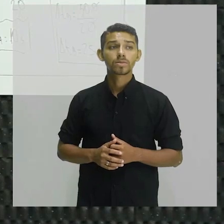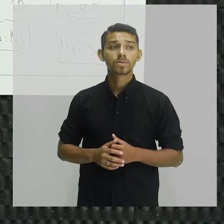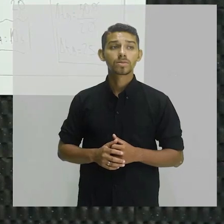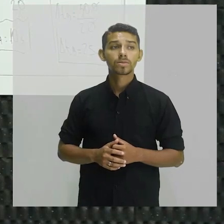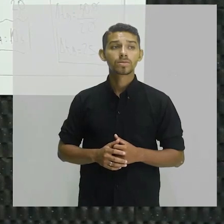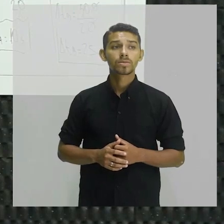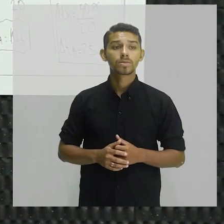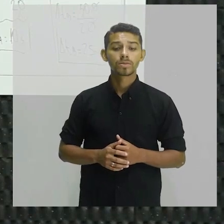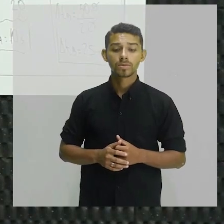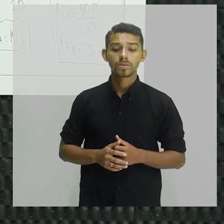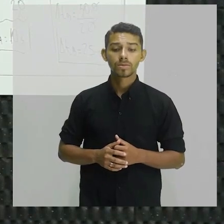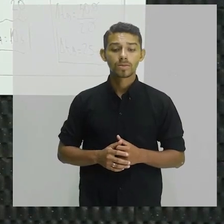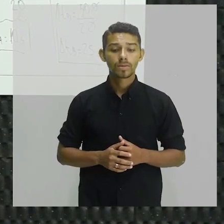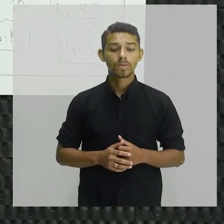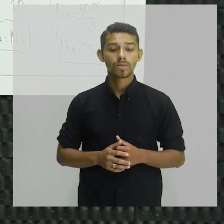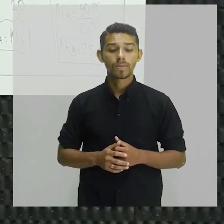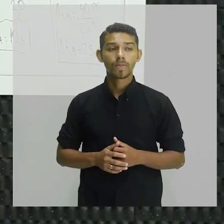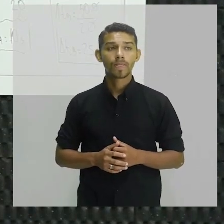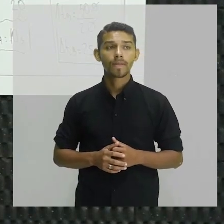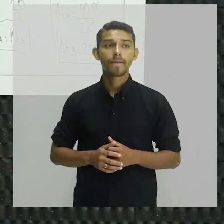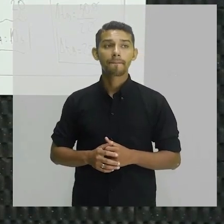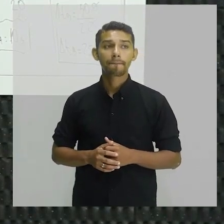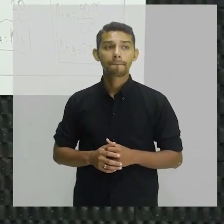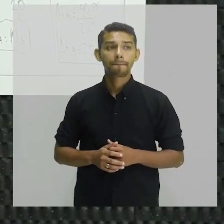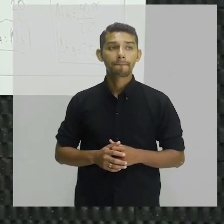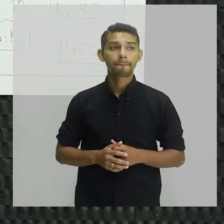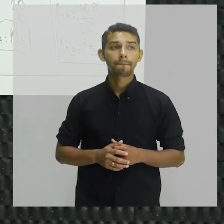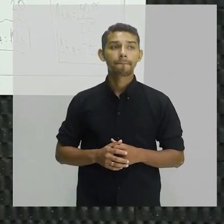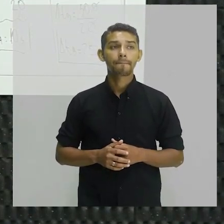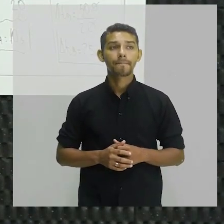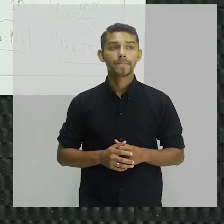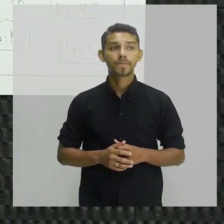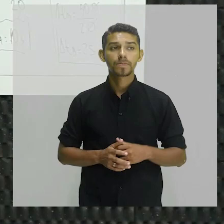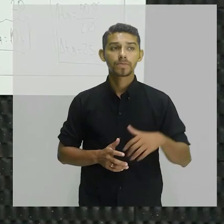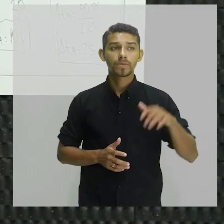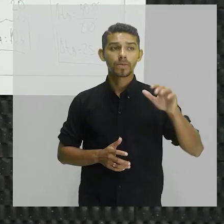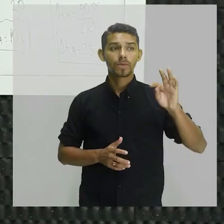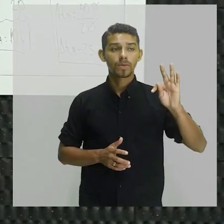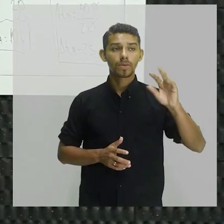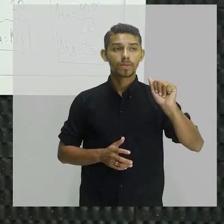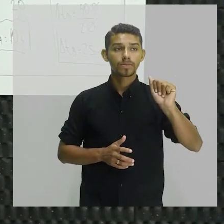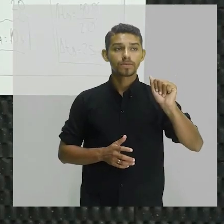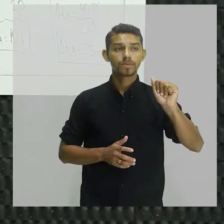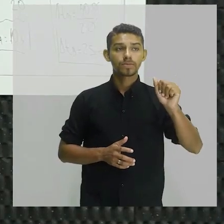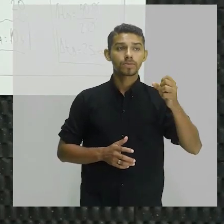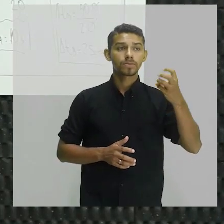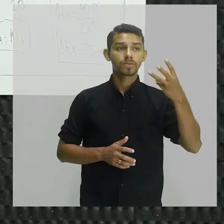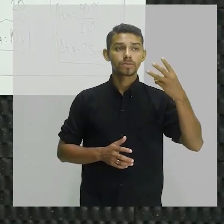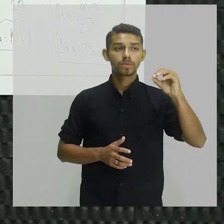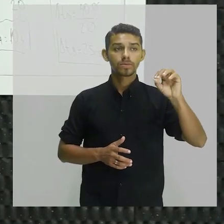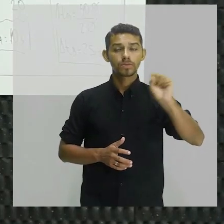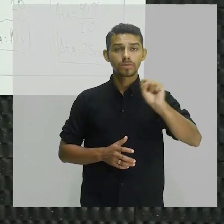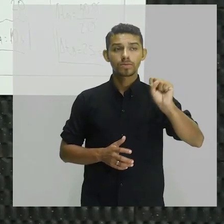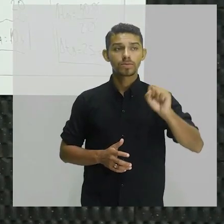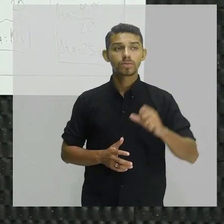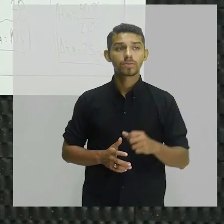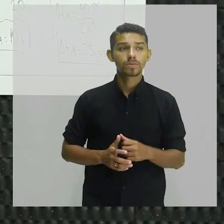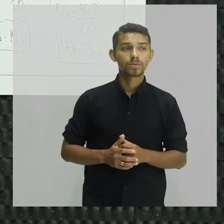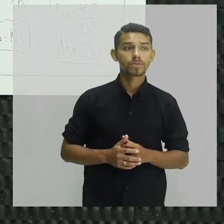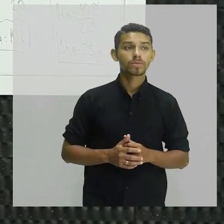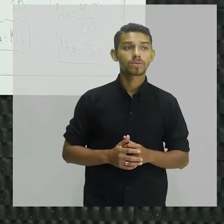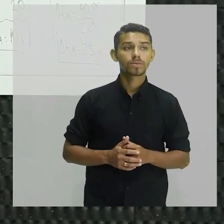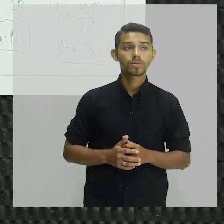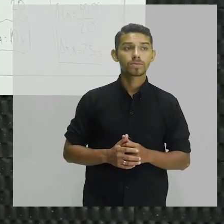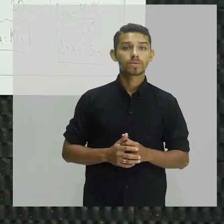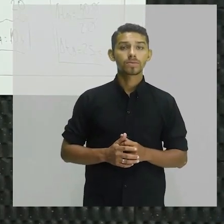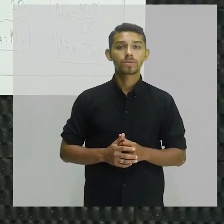Não é? O tempo, o semáforo abre é 30 segundos. O